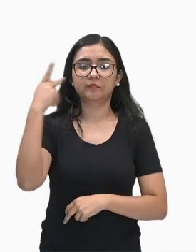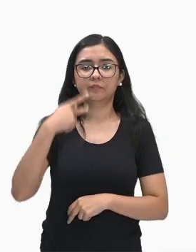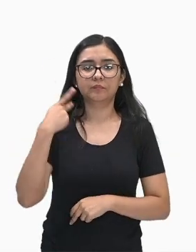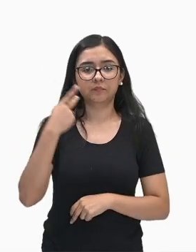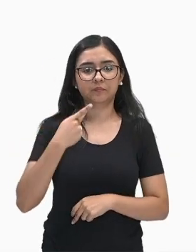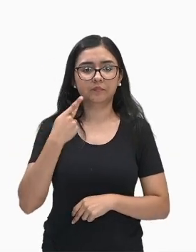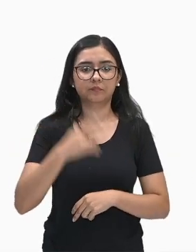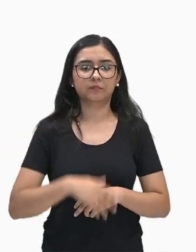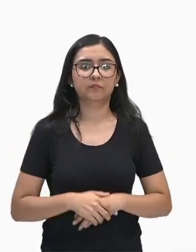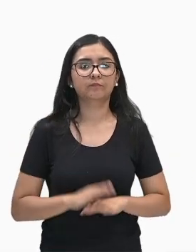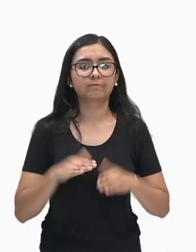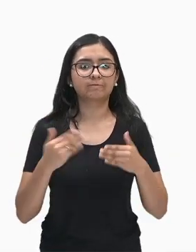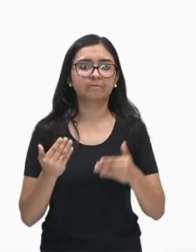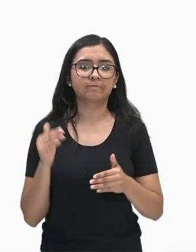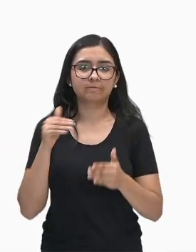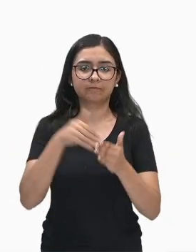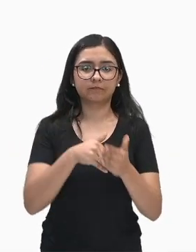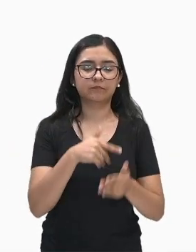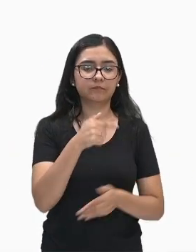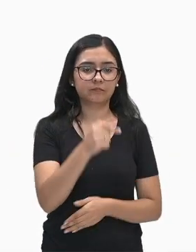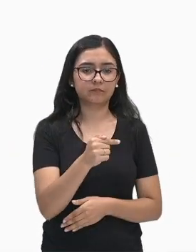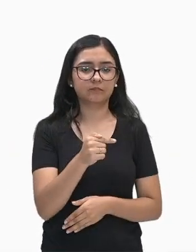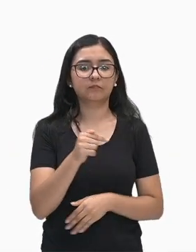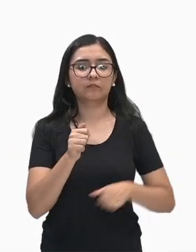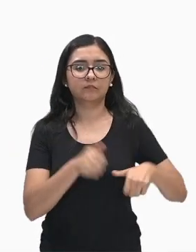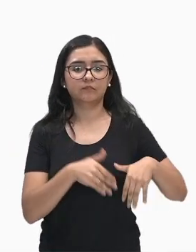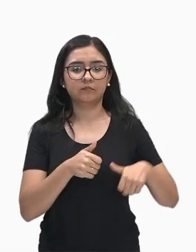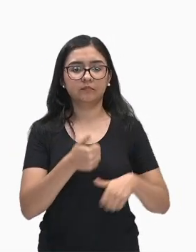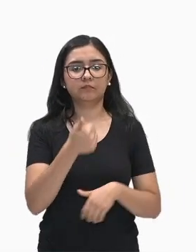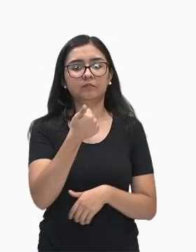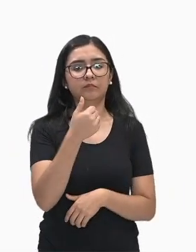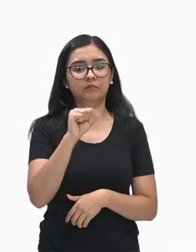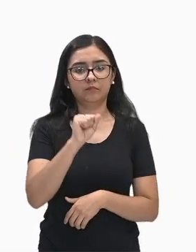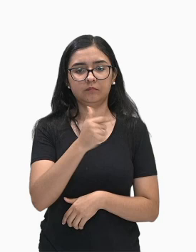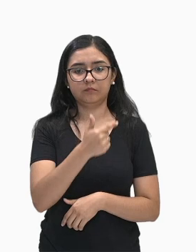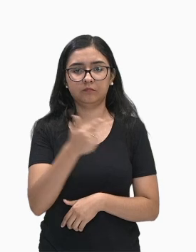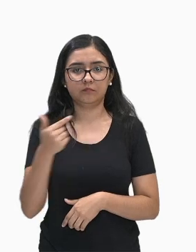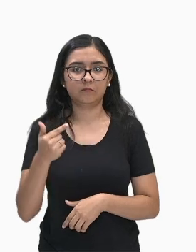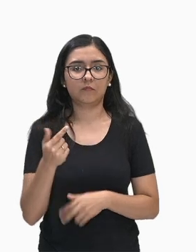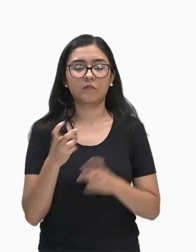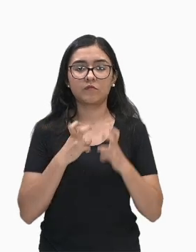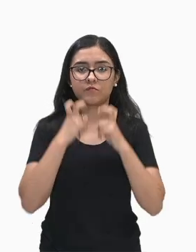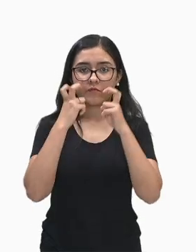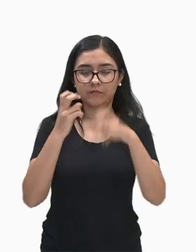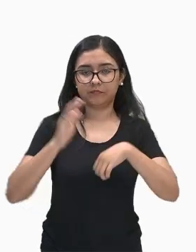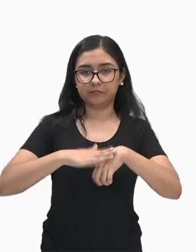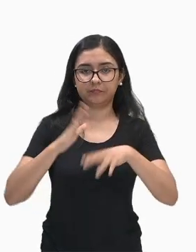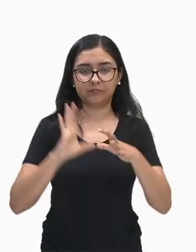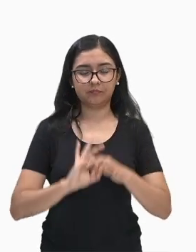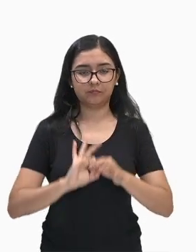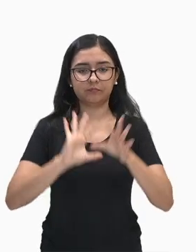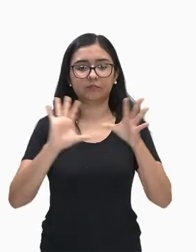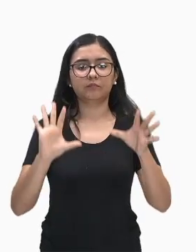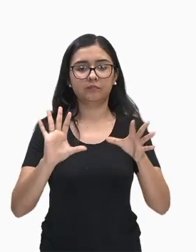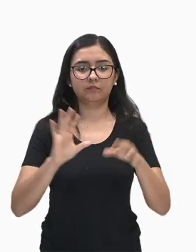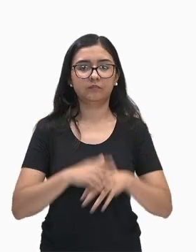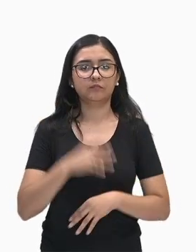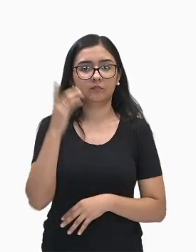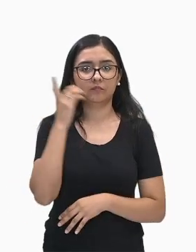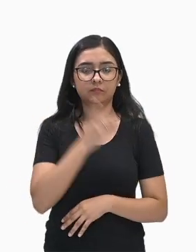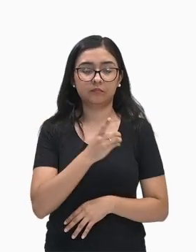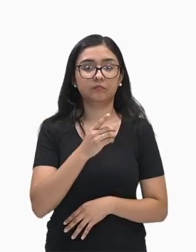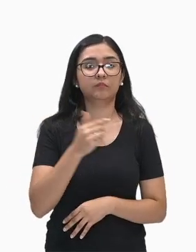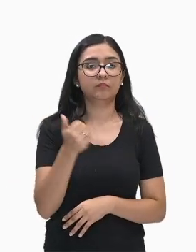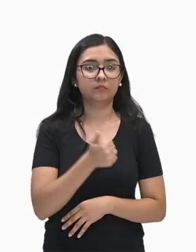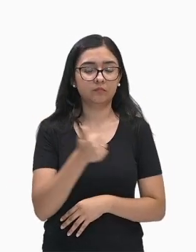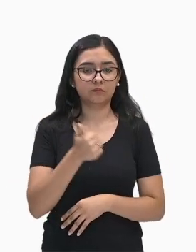com o 7 de setembro de 1822, no chamado Grito da Independência por Dom Pedro I, né? O